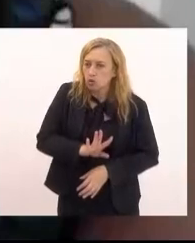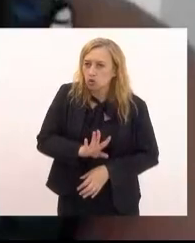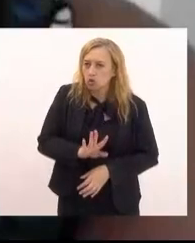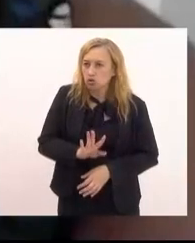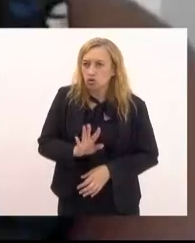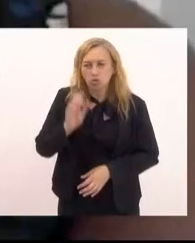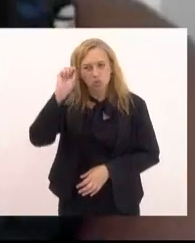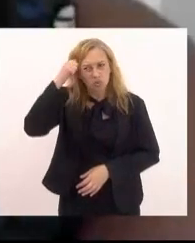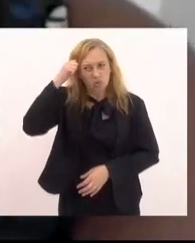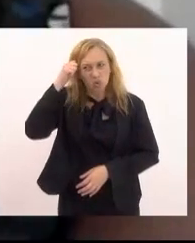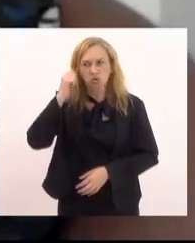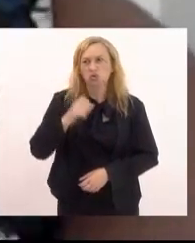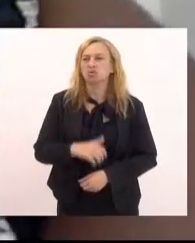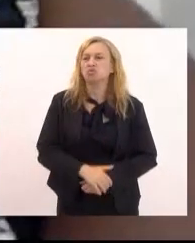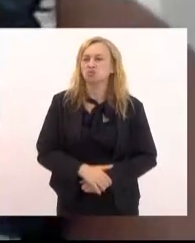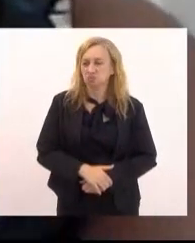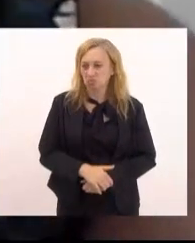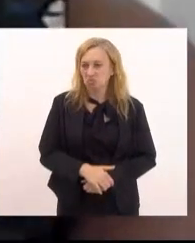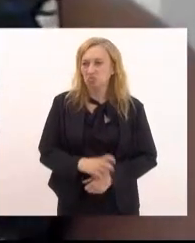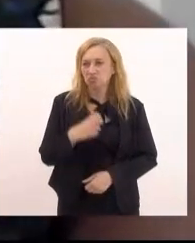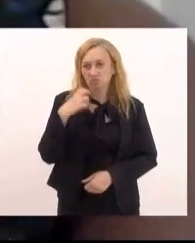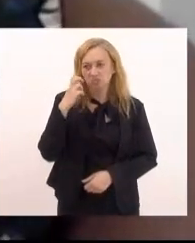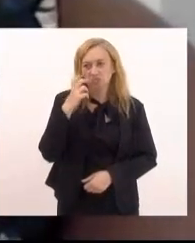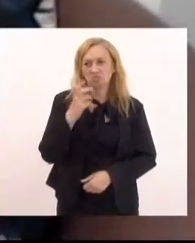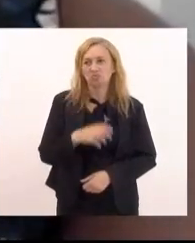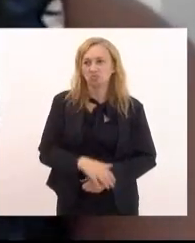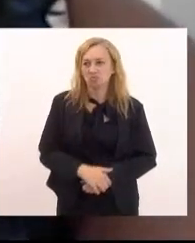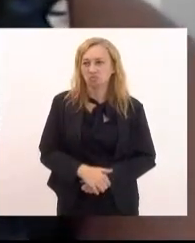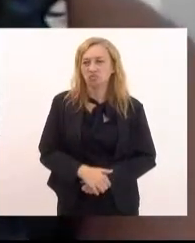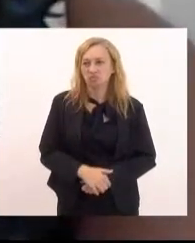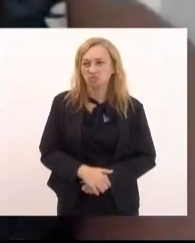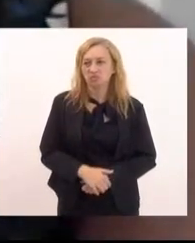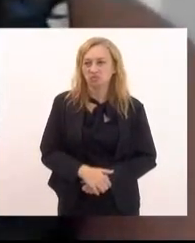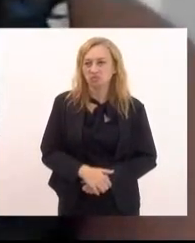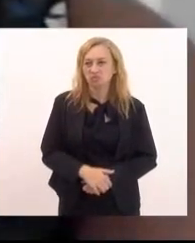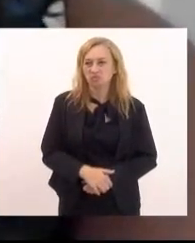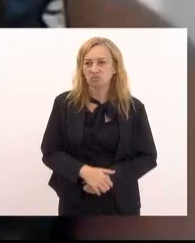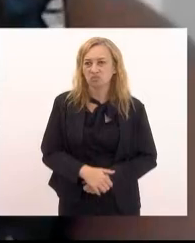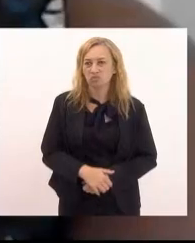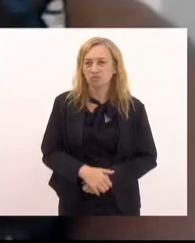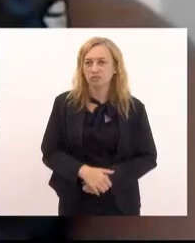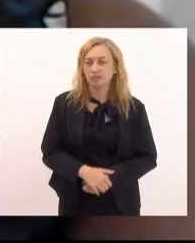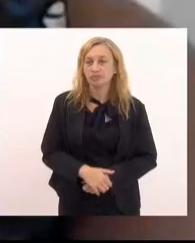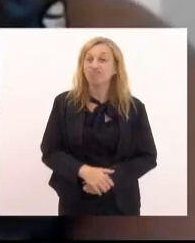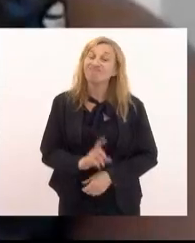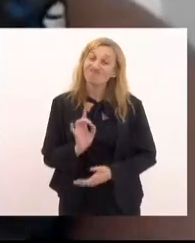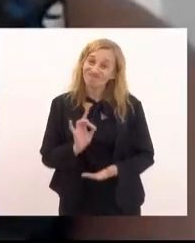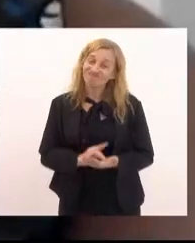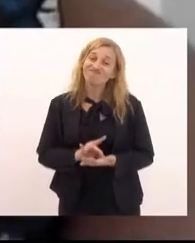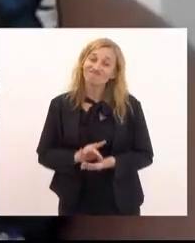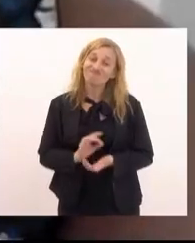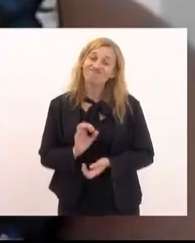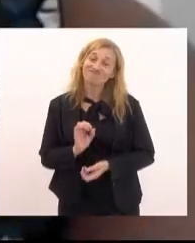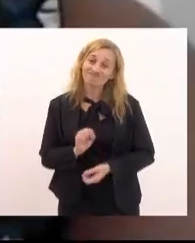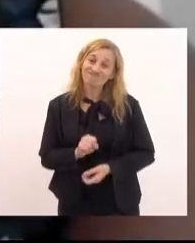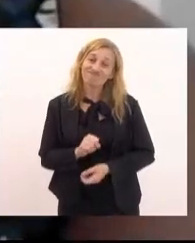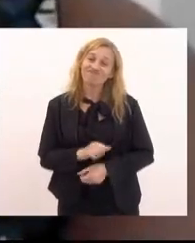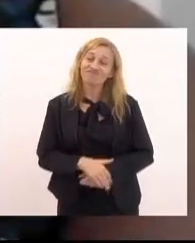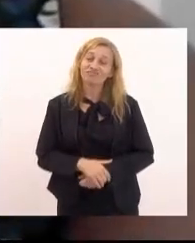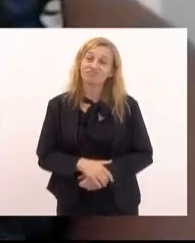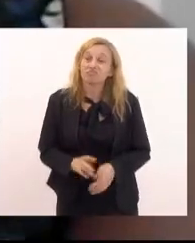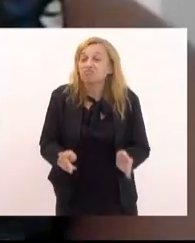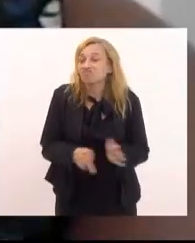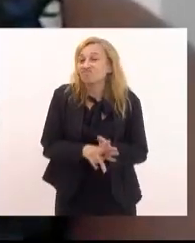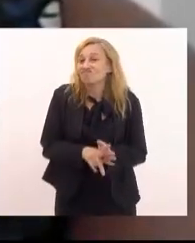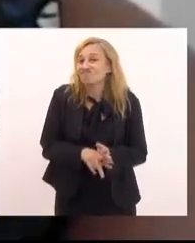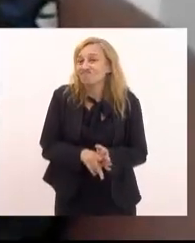odeia os seus pobres e tem vergonha da sua população negra. E é uma realidade. Então, um